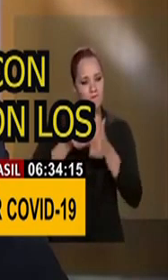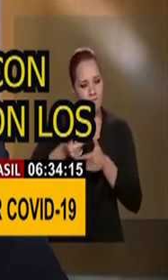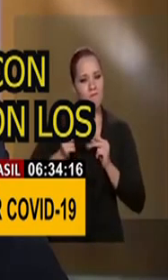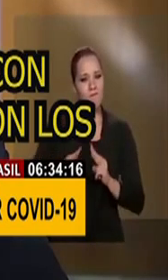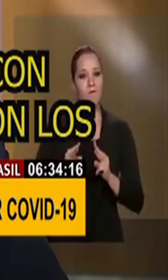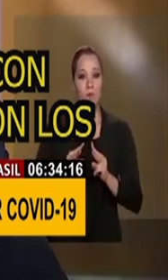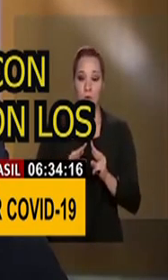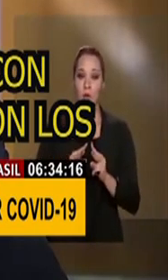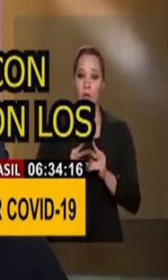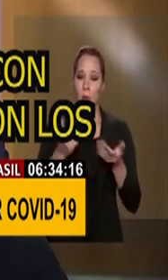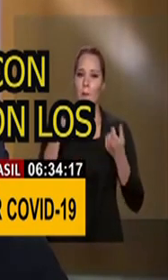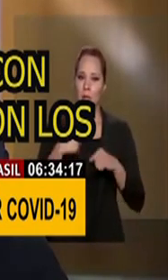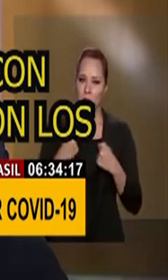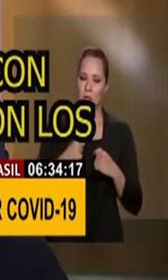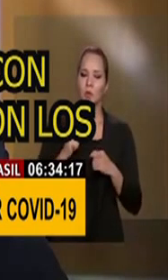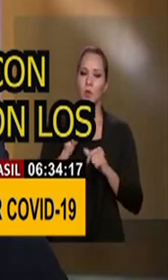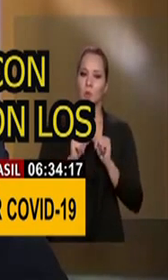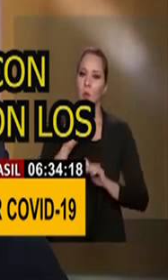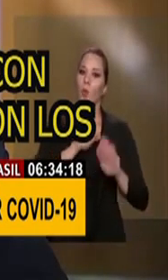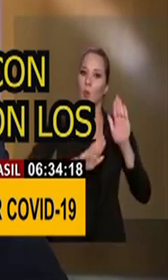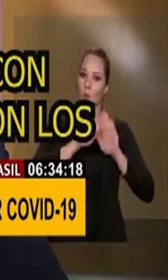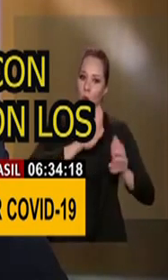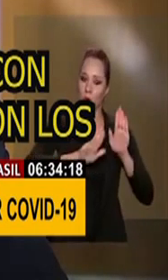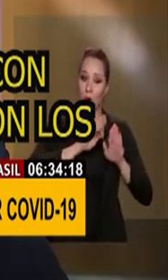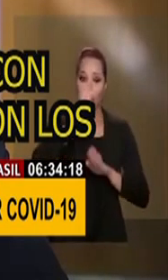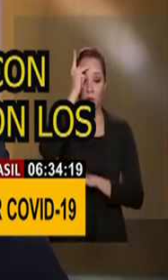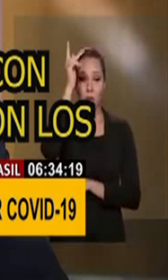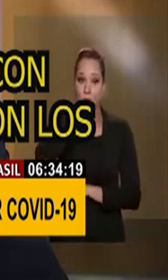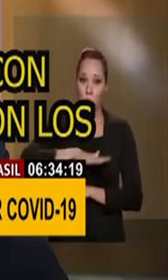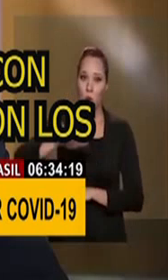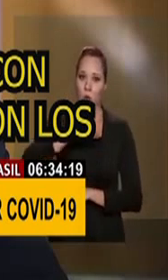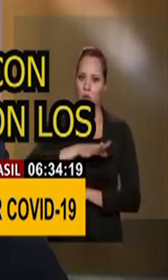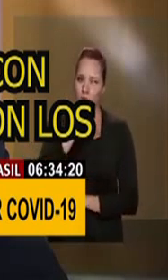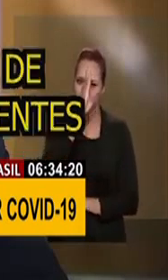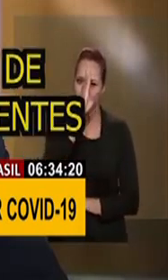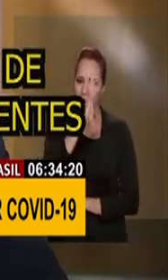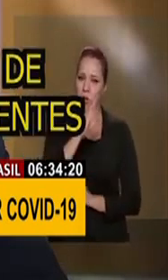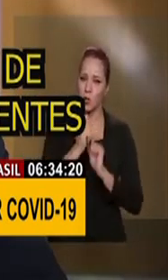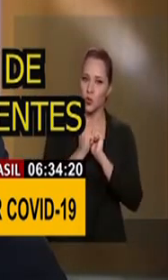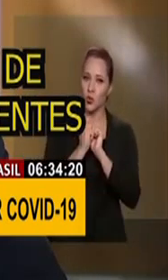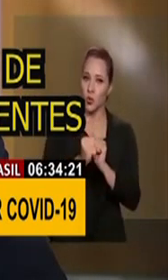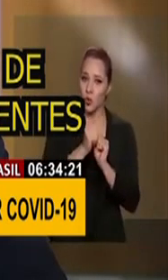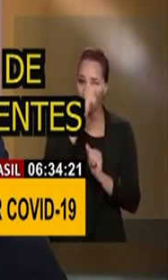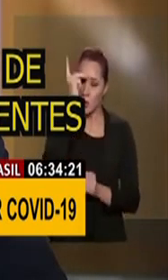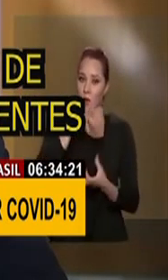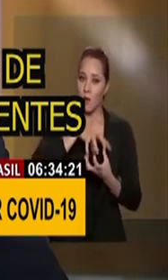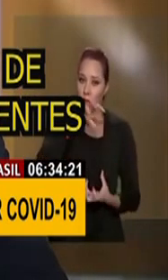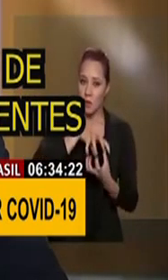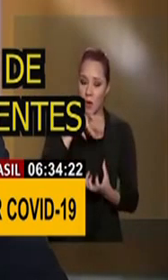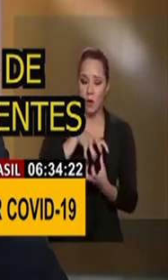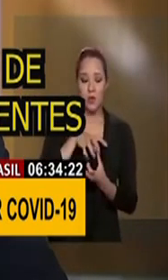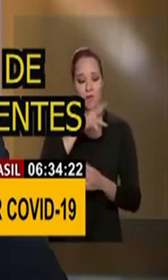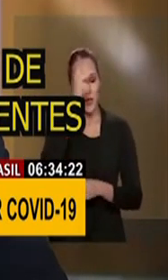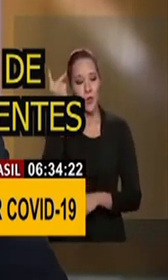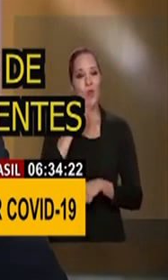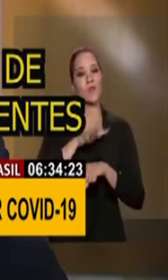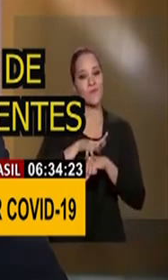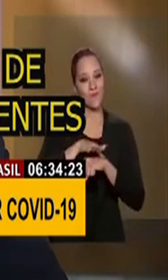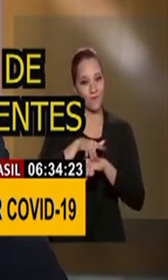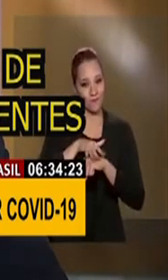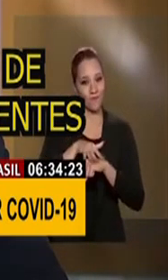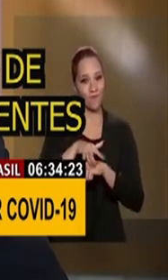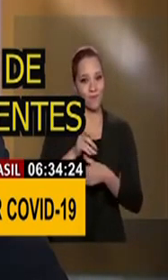lado, temos que ter cautela e precaução com todos, principalmente junto aos mais idosos e portadores de